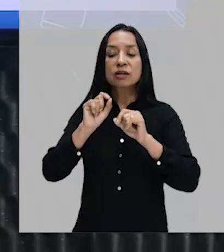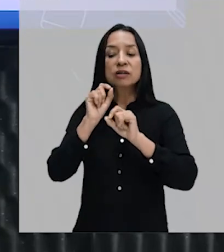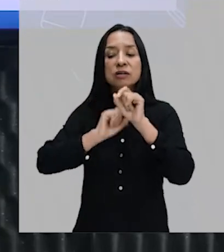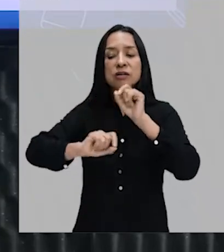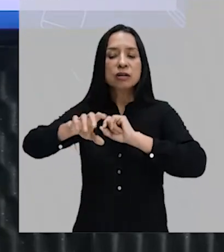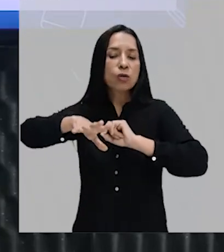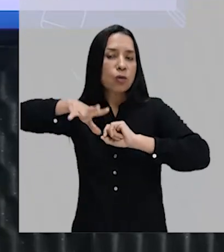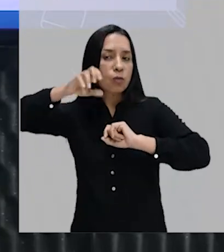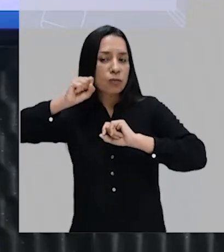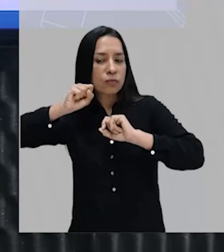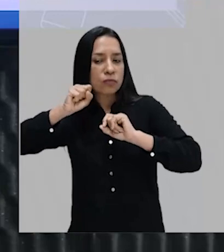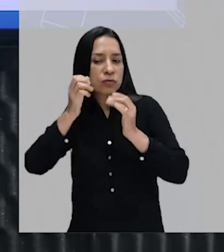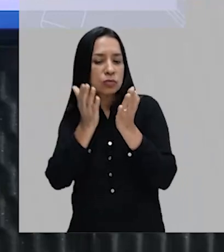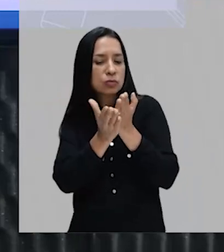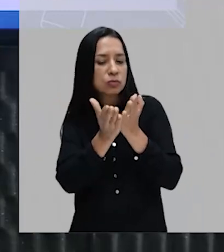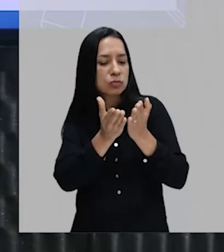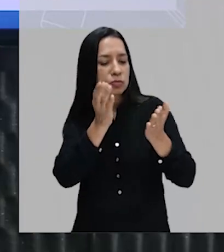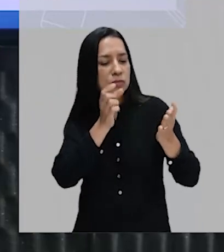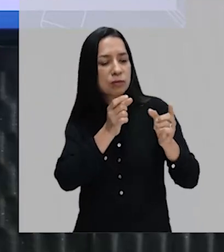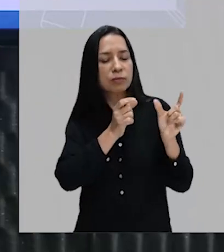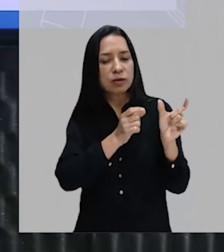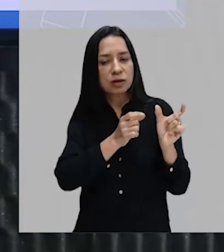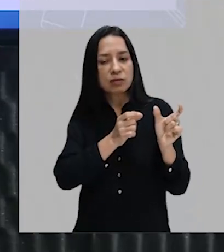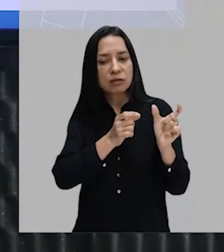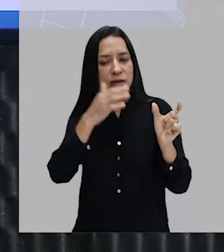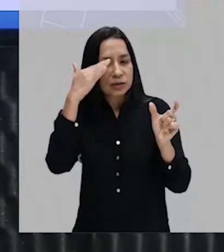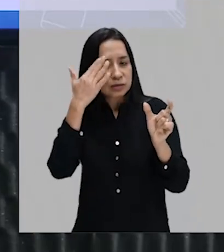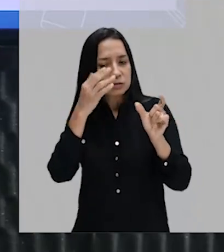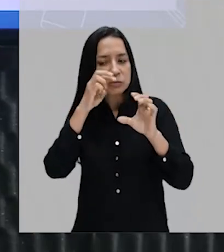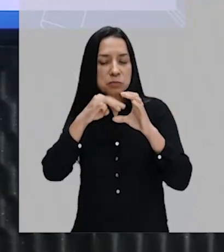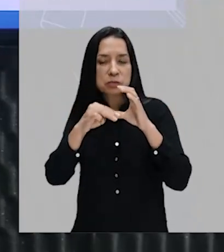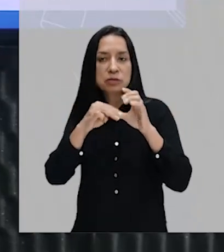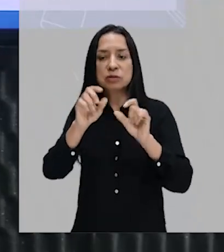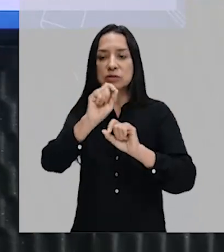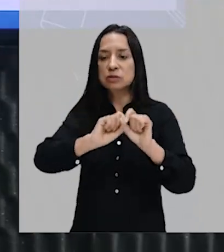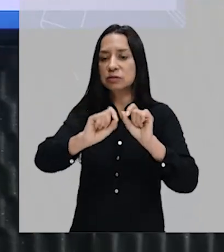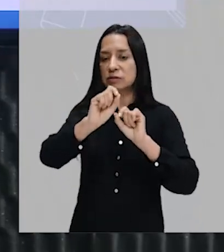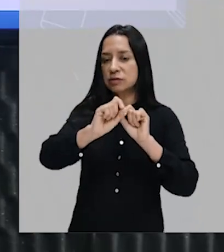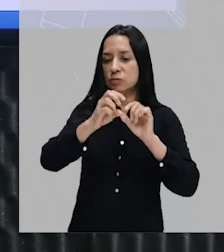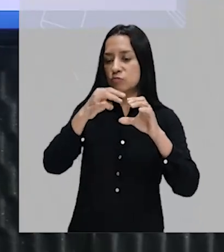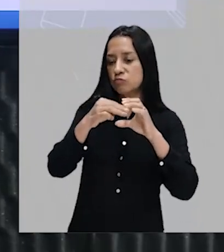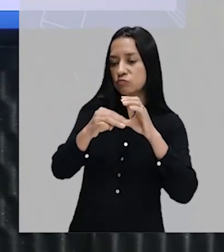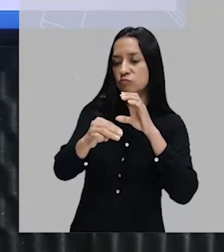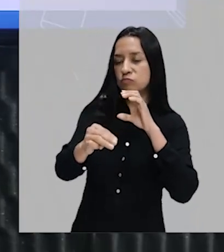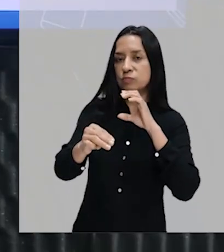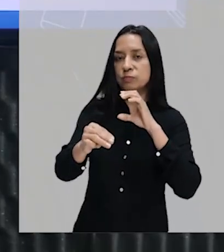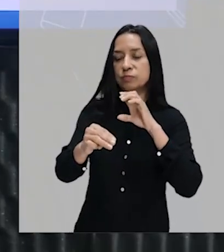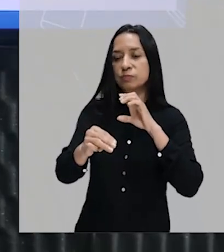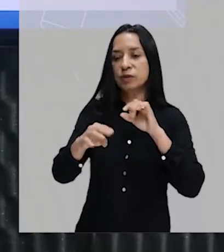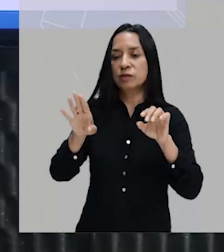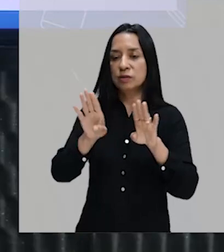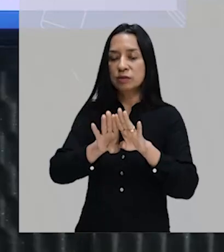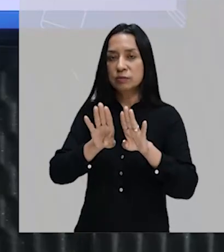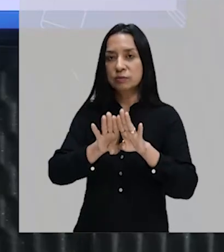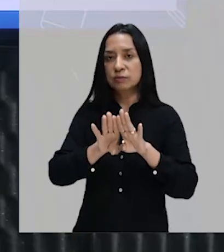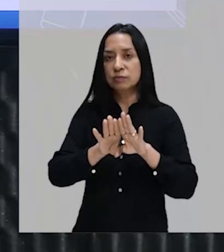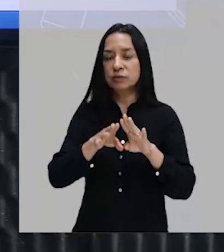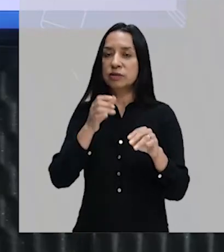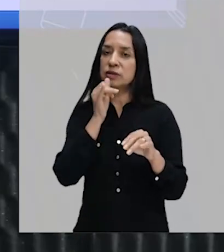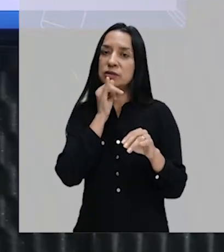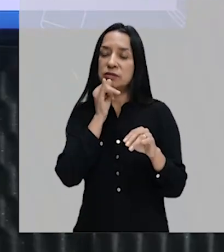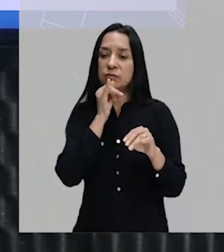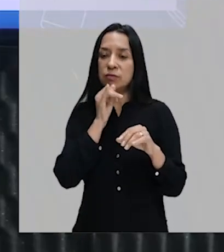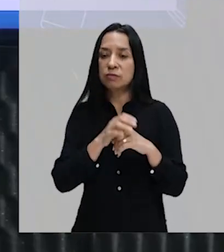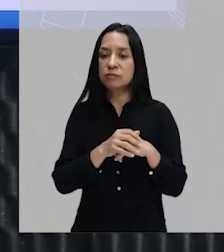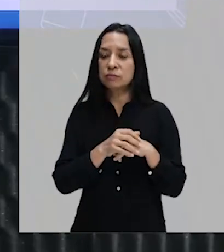ouvindo aquela palavra, compreenda a mensagem que está sendo passada ali, tá? Então, também